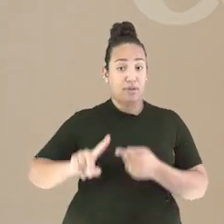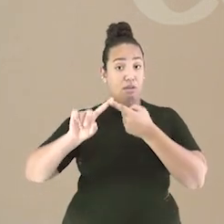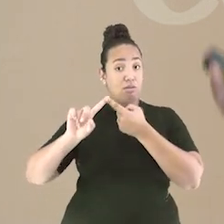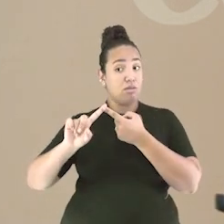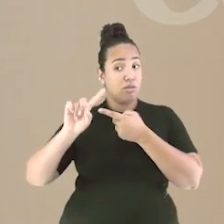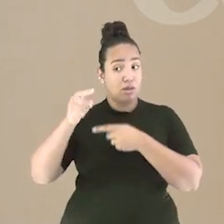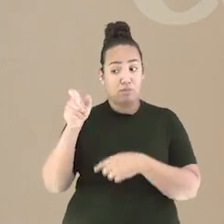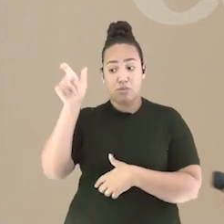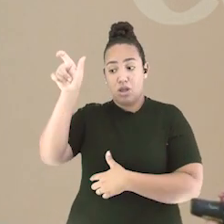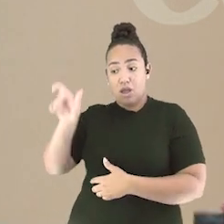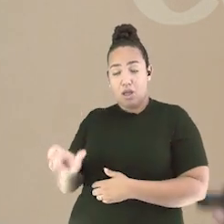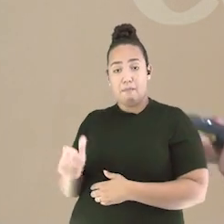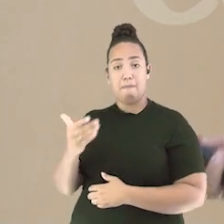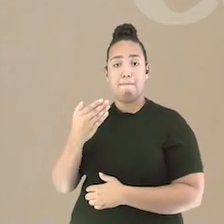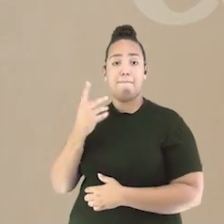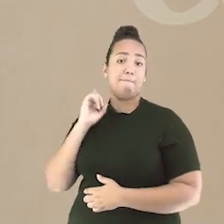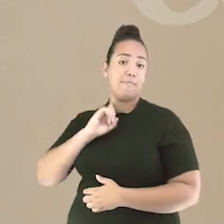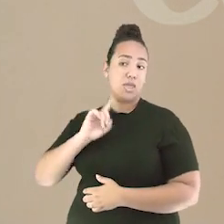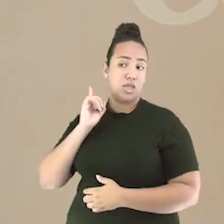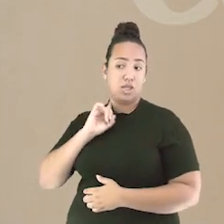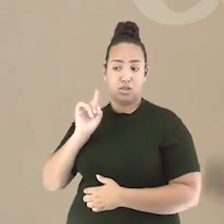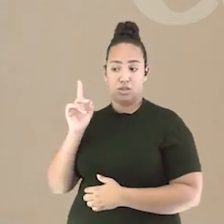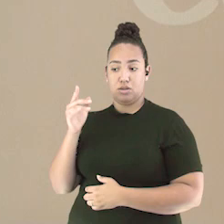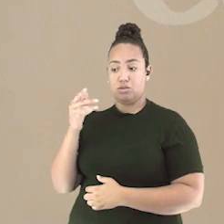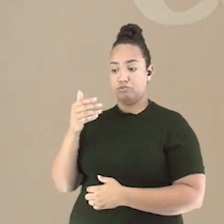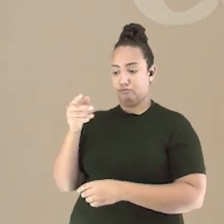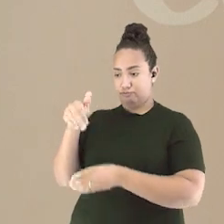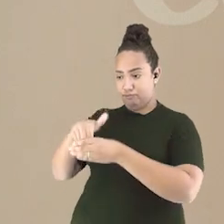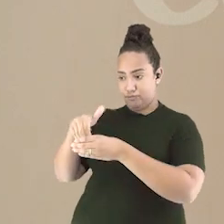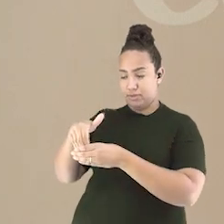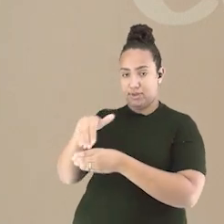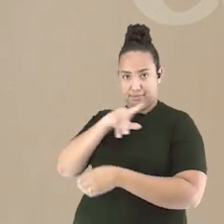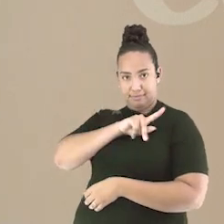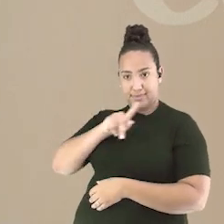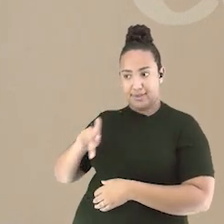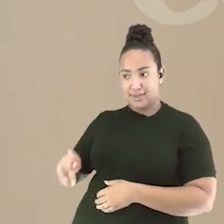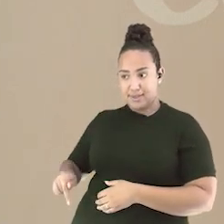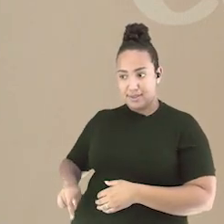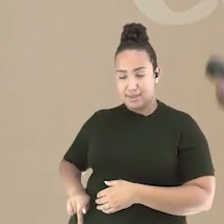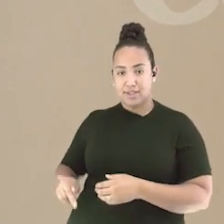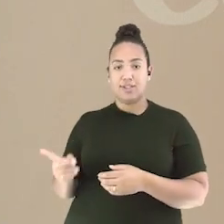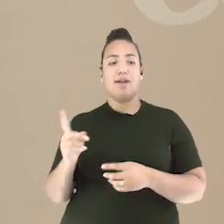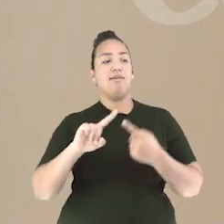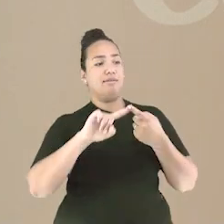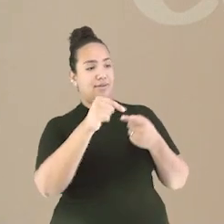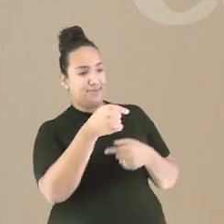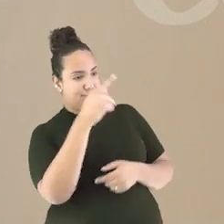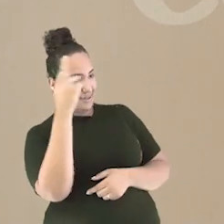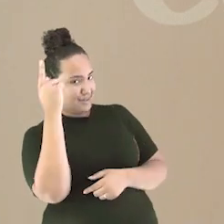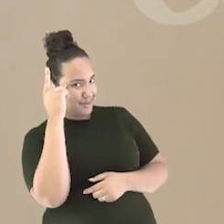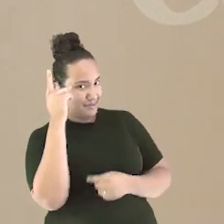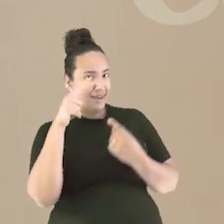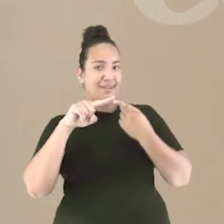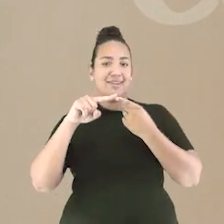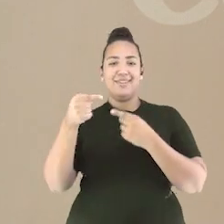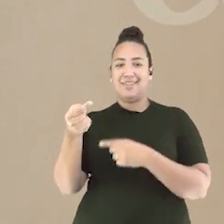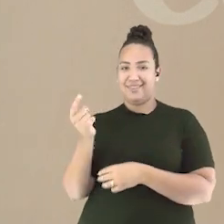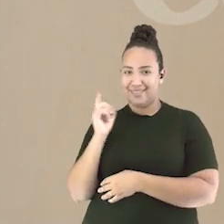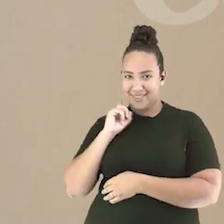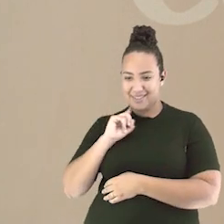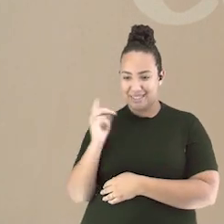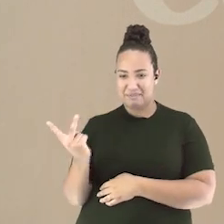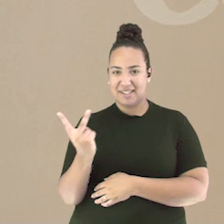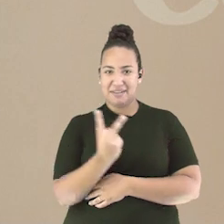era a vez do governador de Minas Gerais ser presidente. Depois voltava para São Paulo e por aí vai. Isso vai garantir